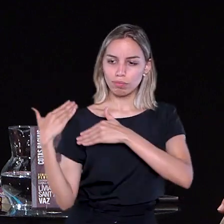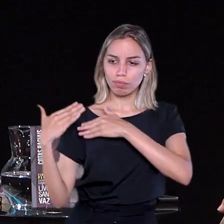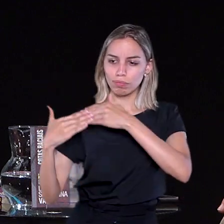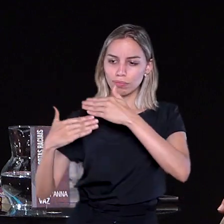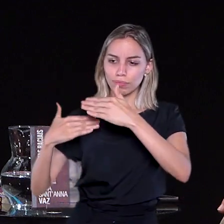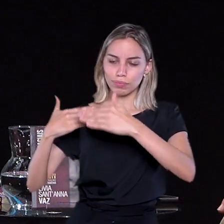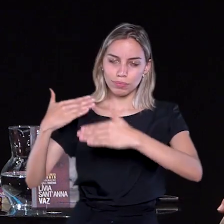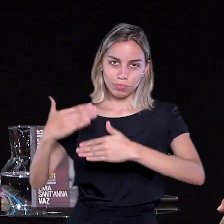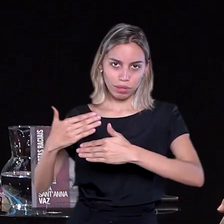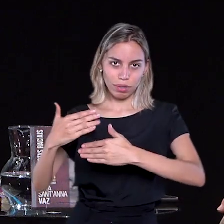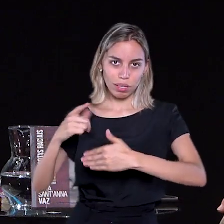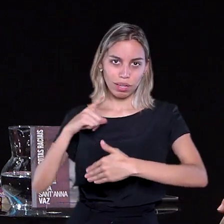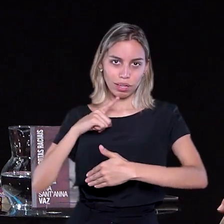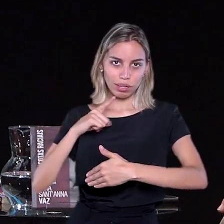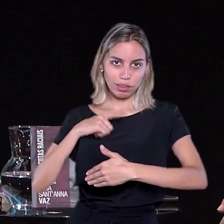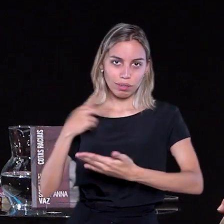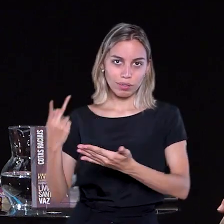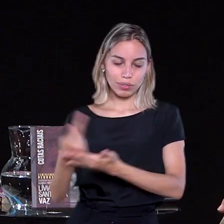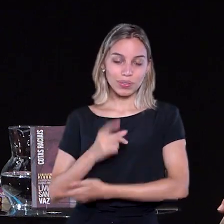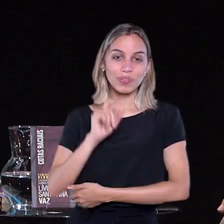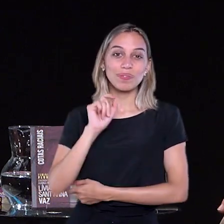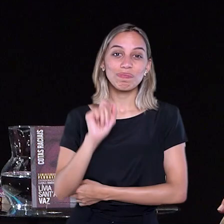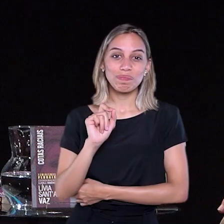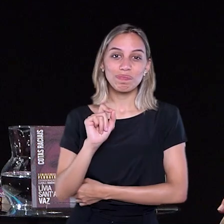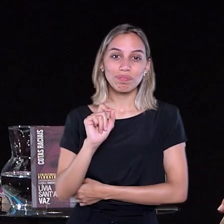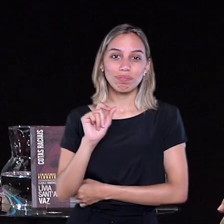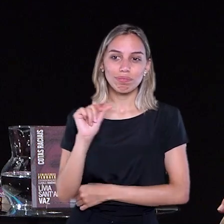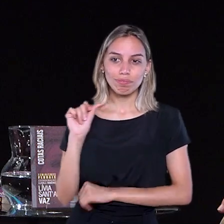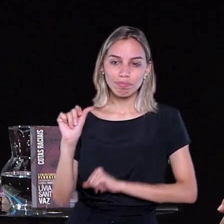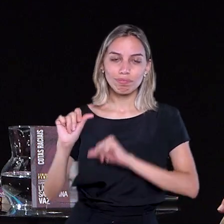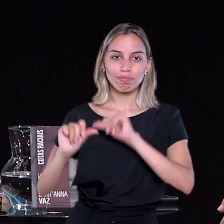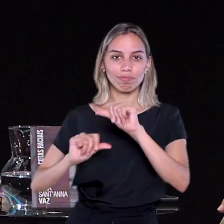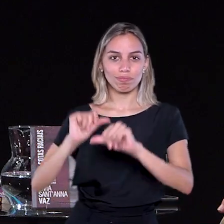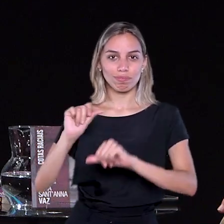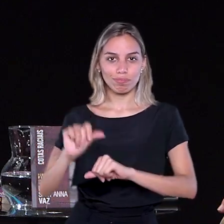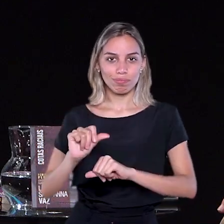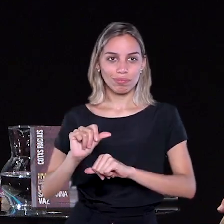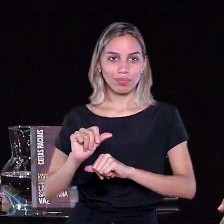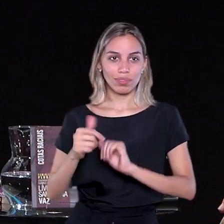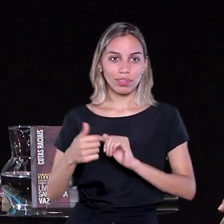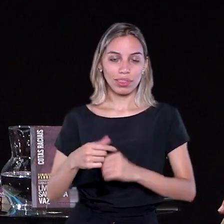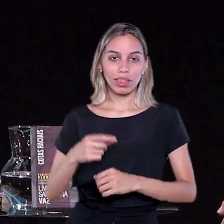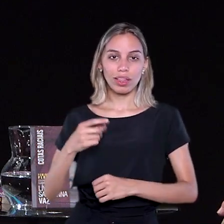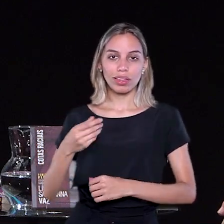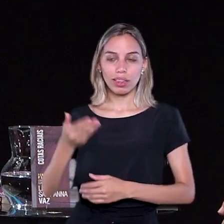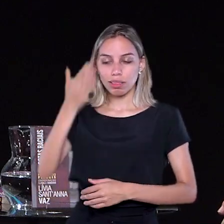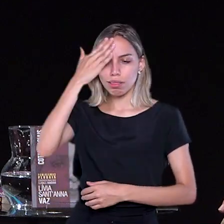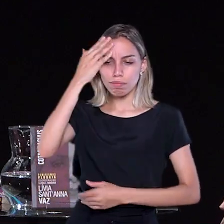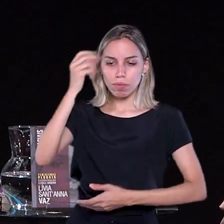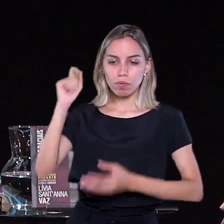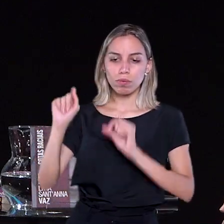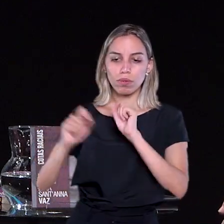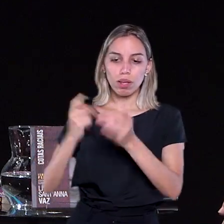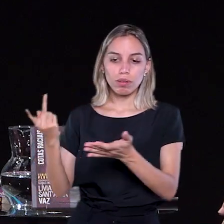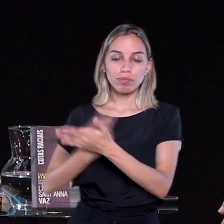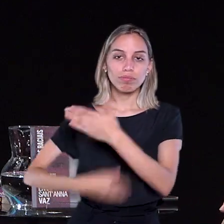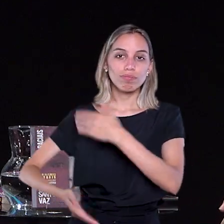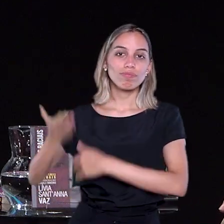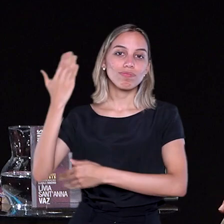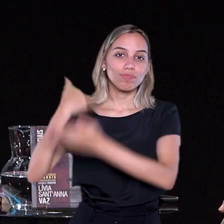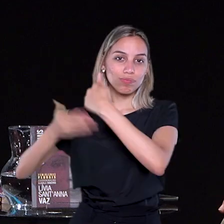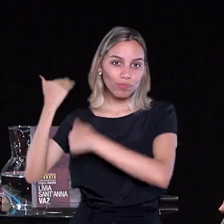tem sido um fenômeno muito importante de resgate desses intelectuais. Vamos aqui talvez mencionar